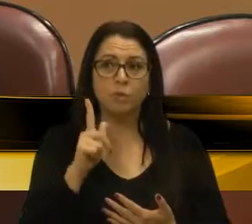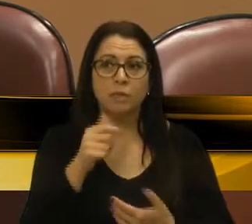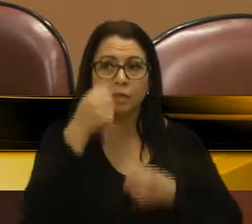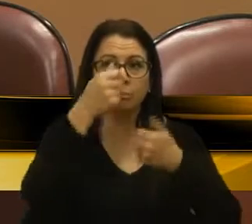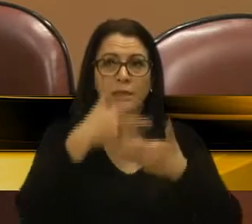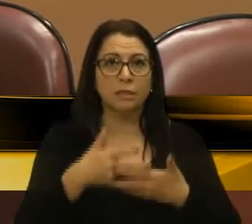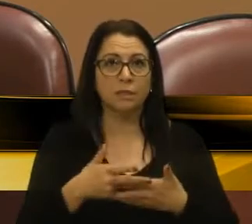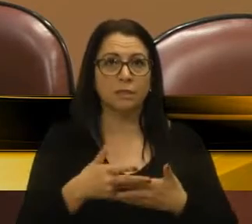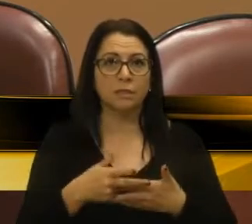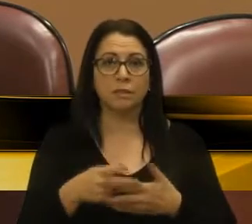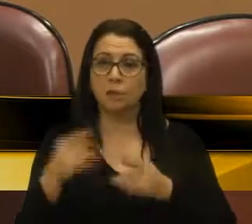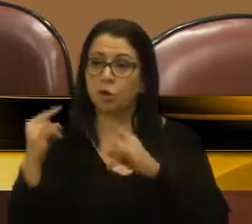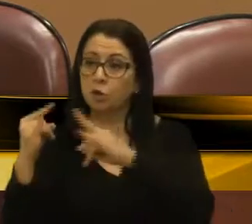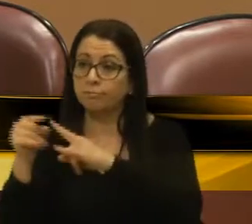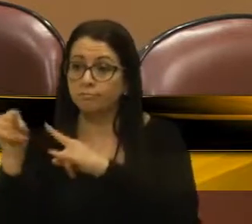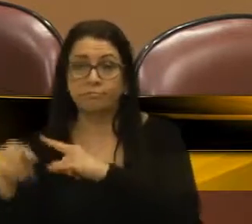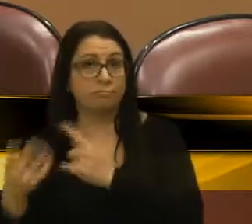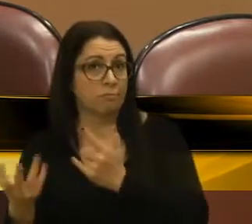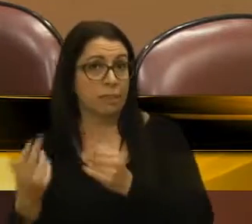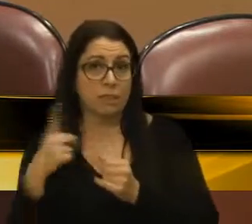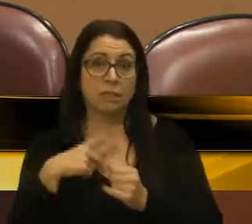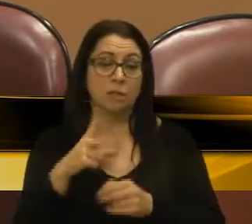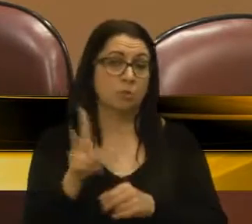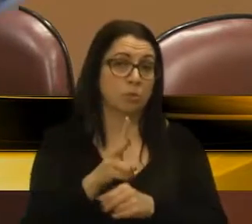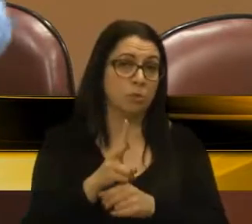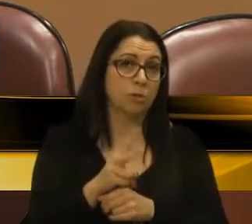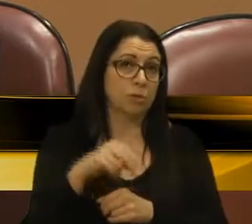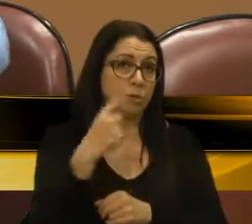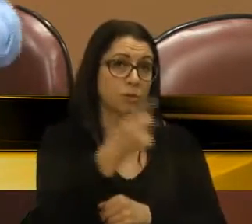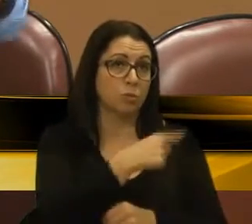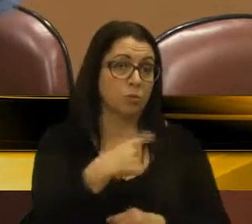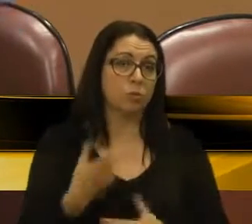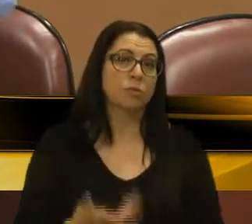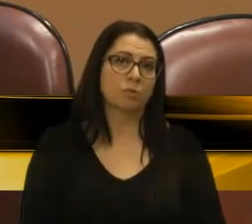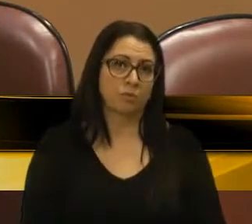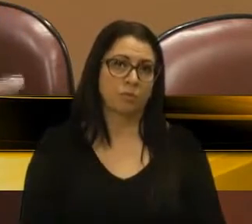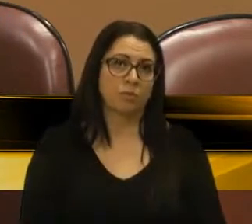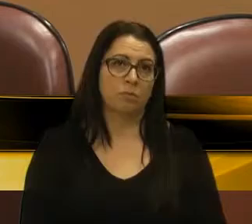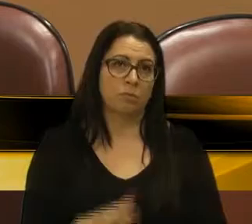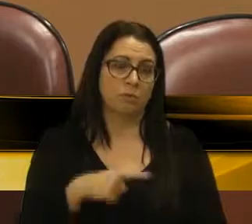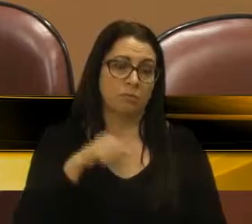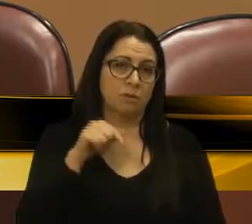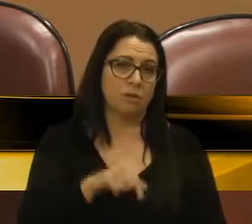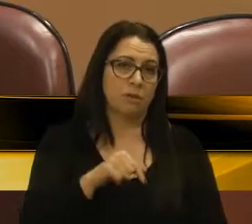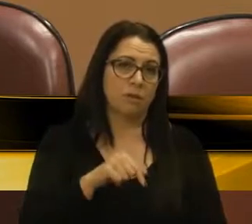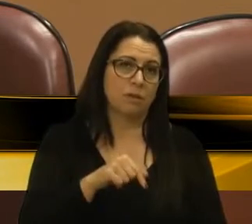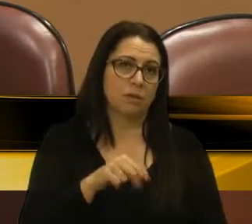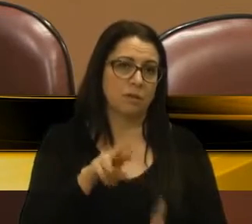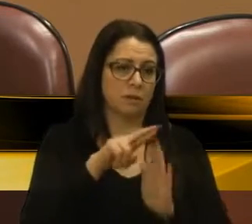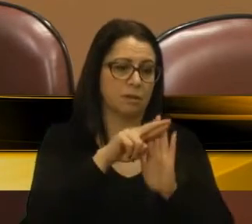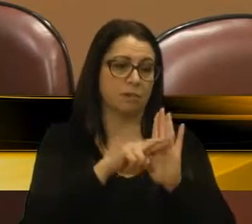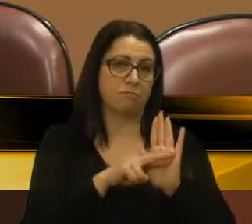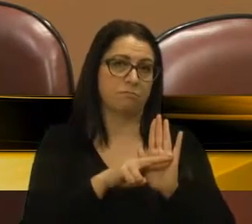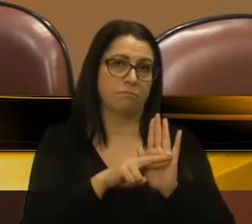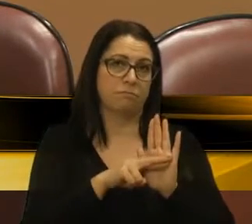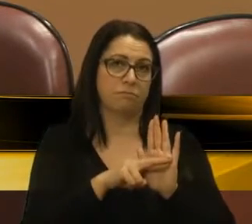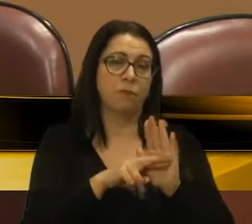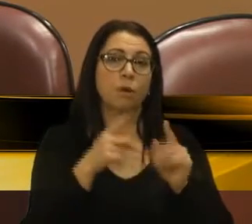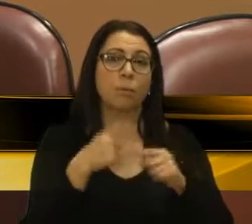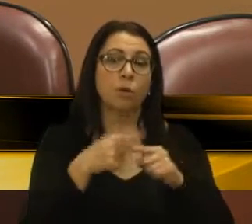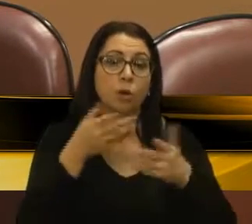no órgão, nós temos que buscar naquilo que temos aqui no regimento.